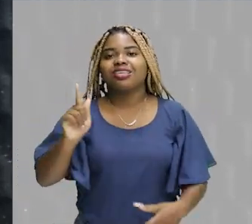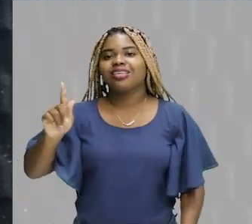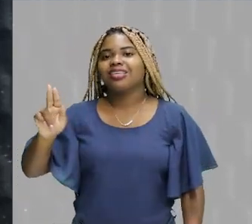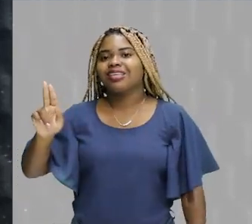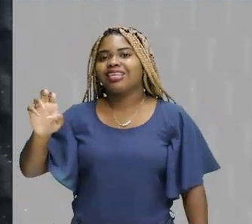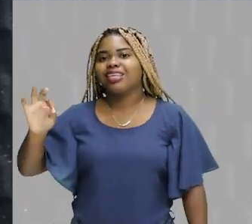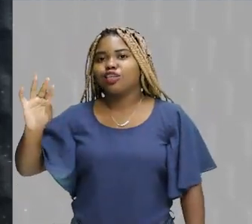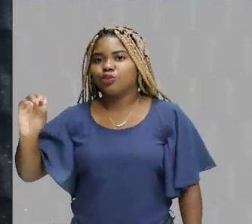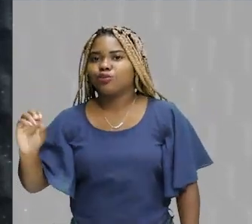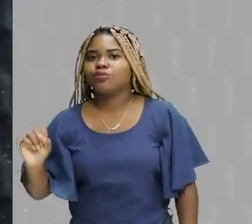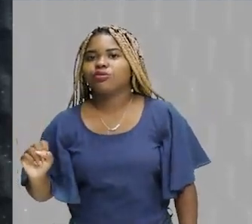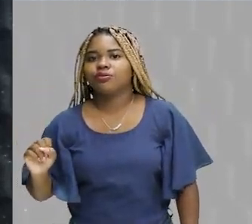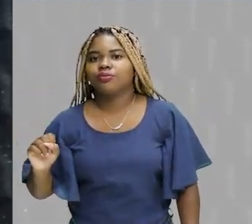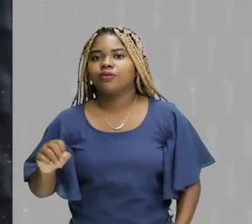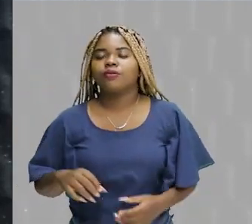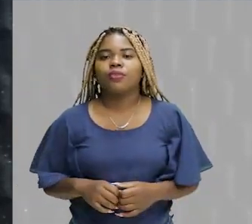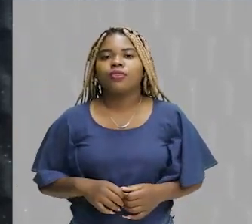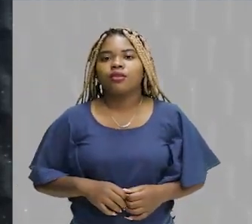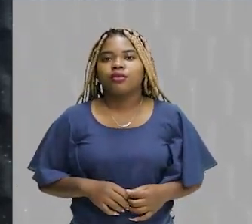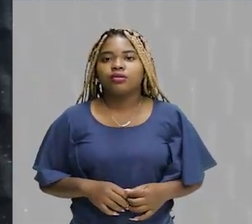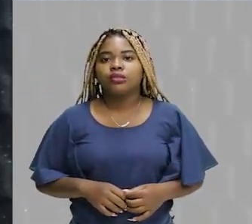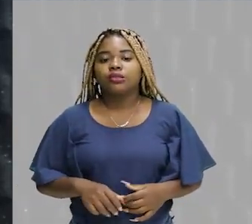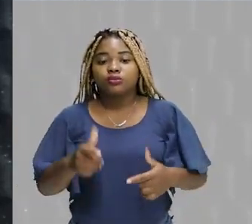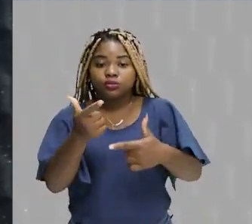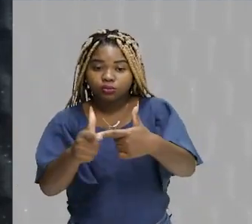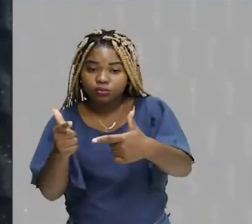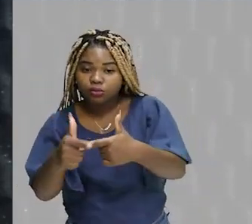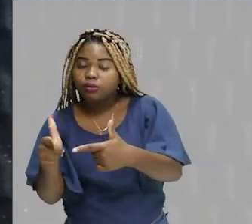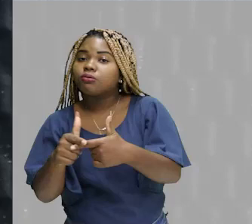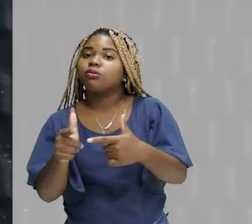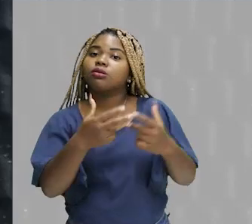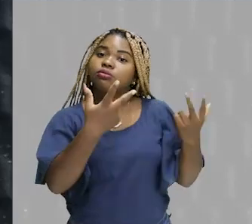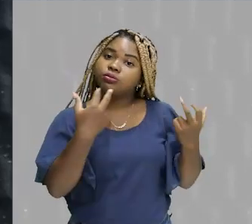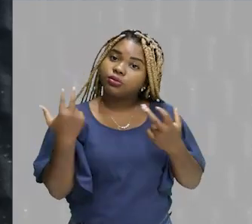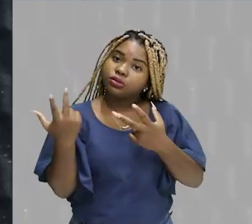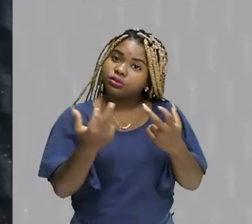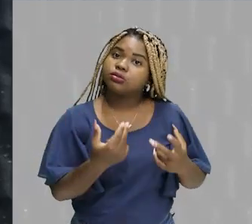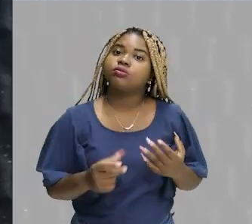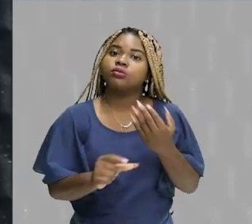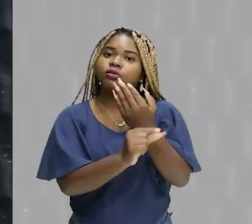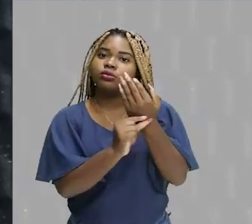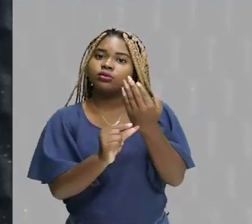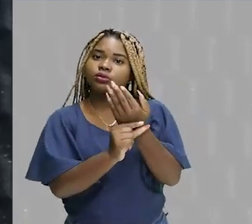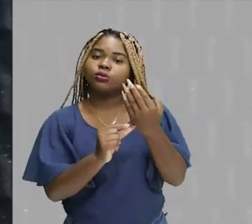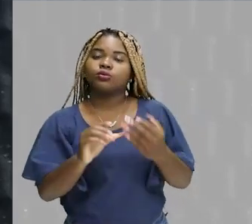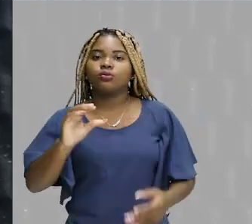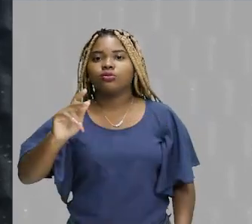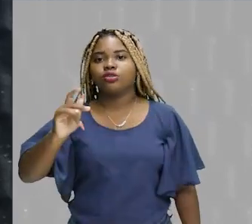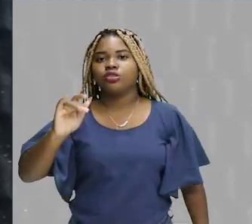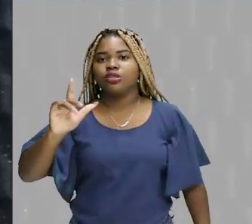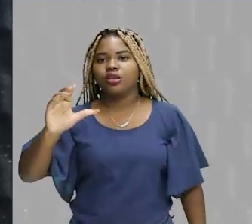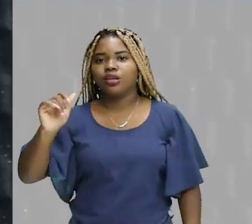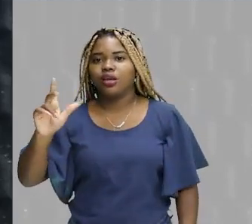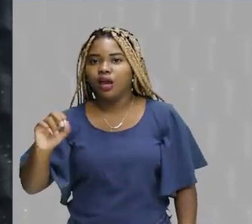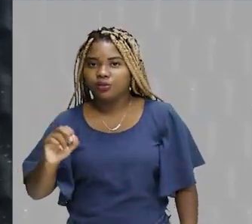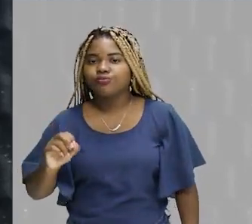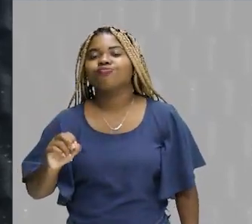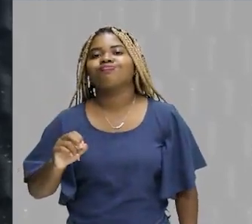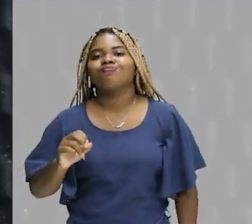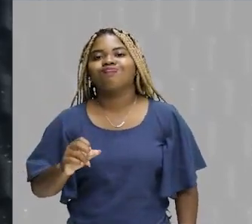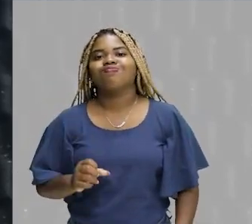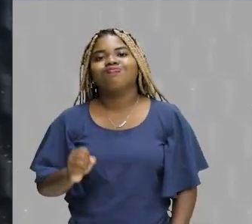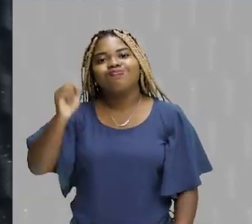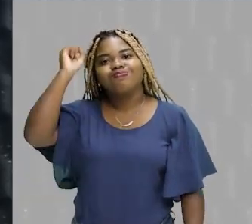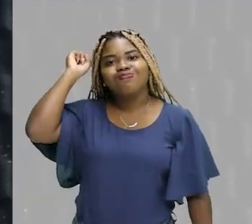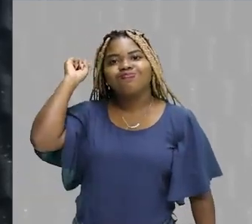as patologias sociais diagnosticadas e percebidas pelos autores de Chicago lá no começo